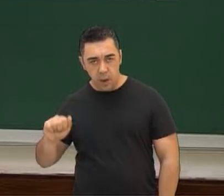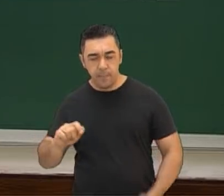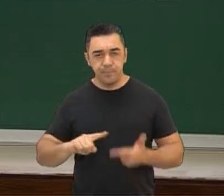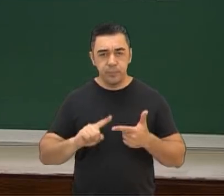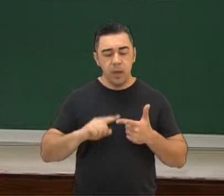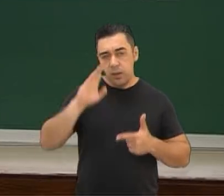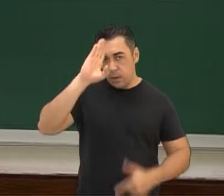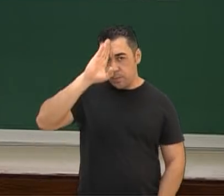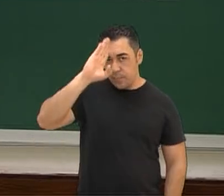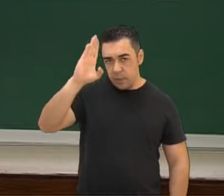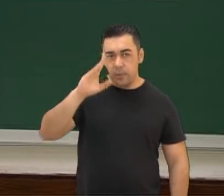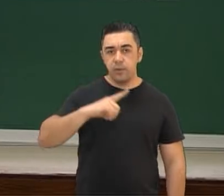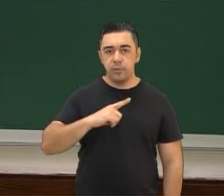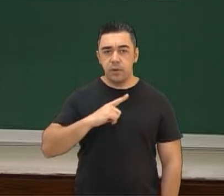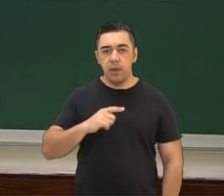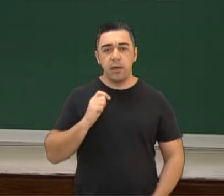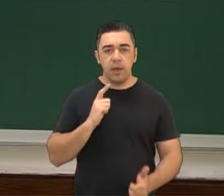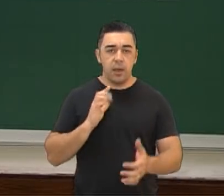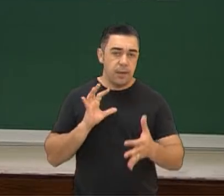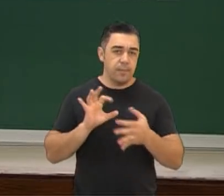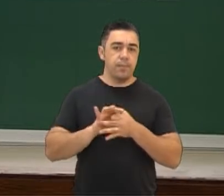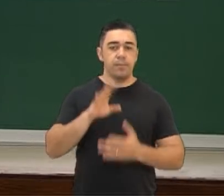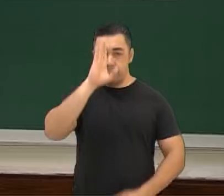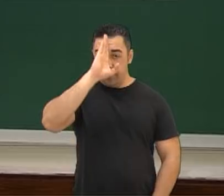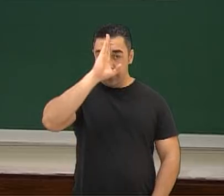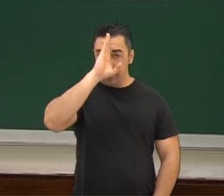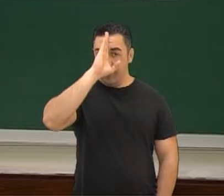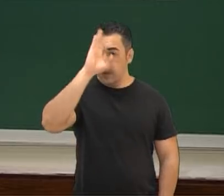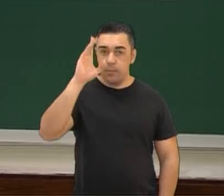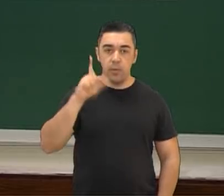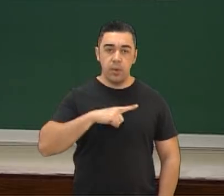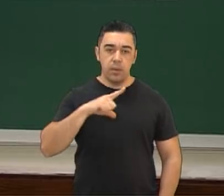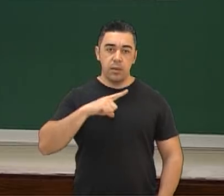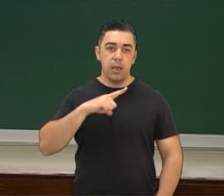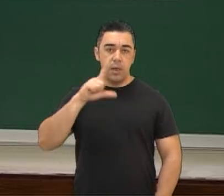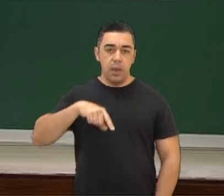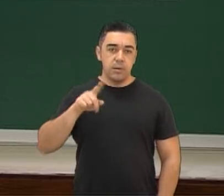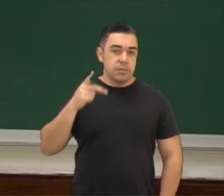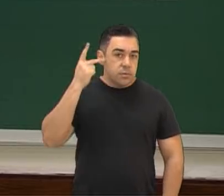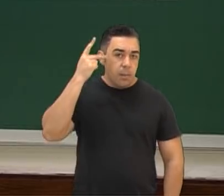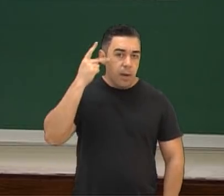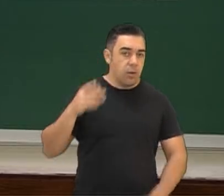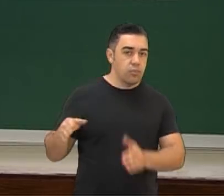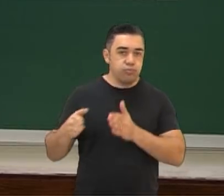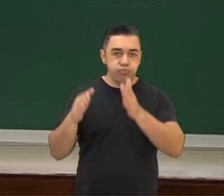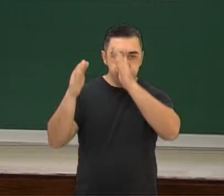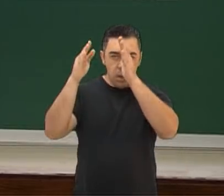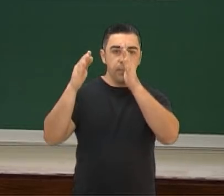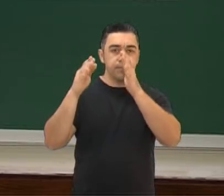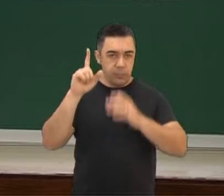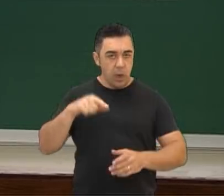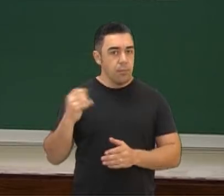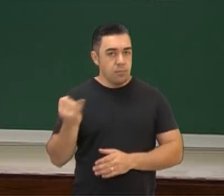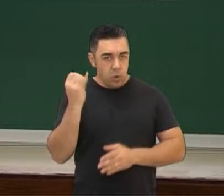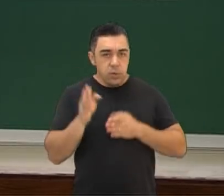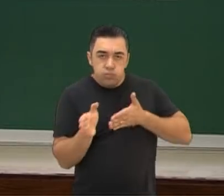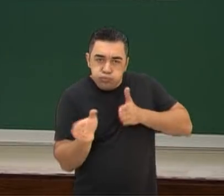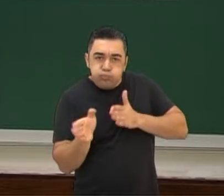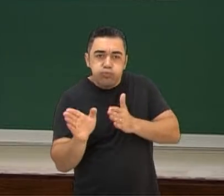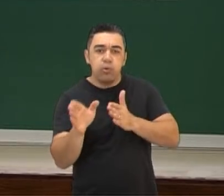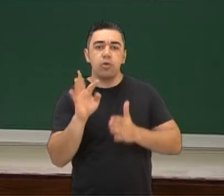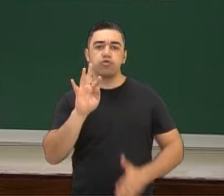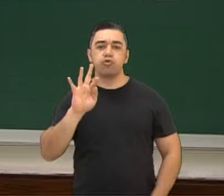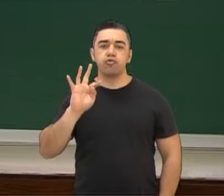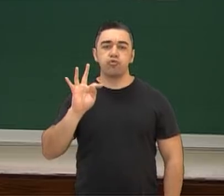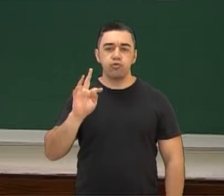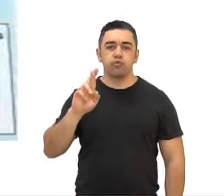caminho de Viamão, ali que vai ligar até o estado de São Paulo. Então, a importância do tropeirismo ali também para a